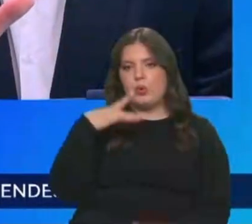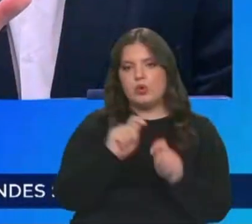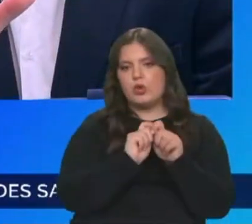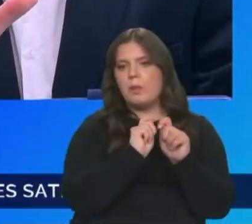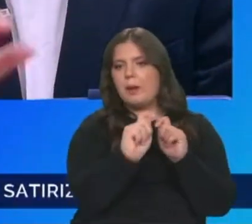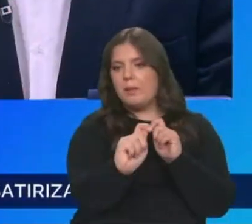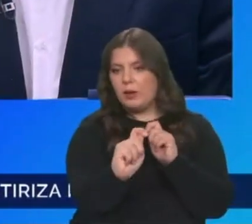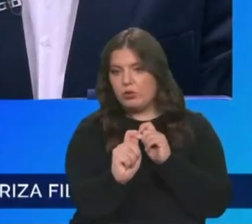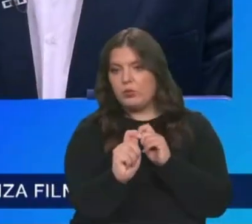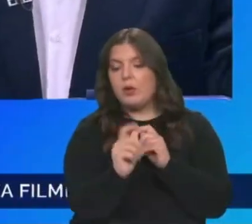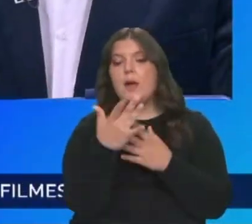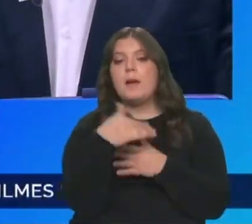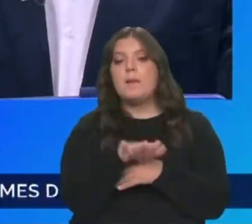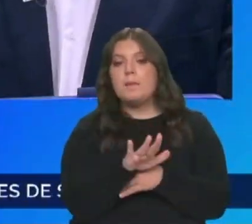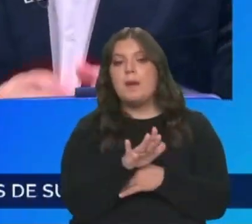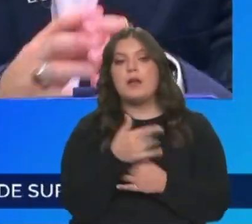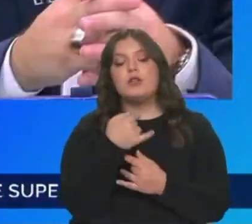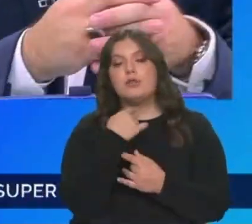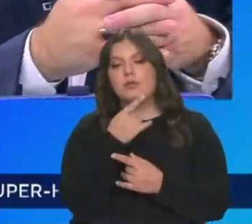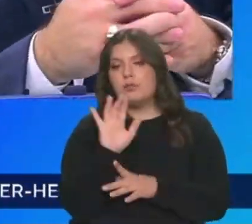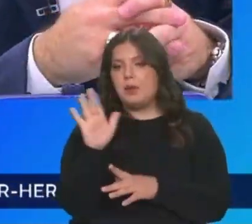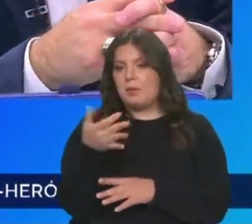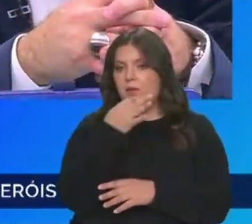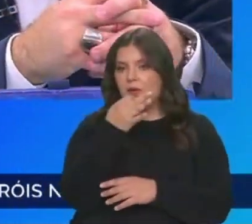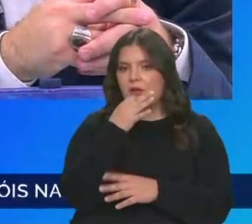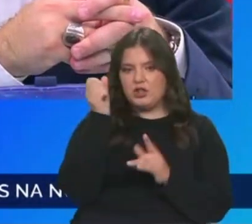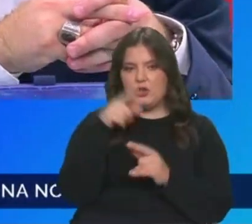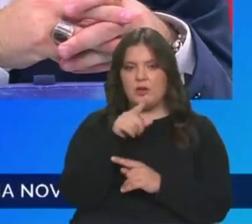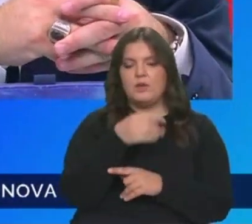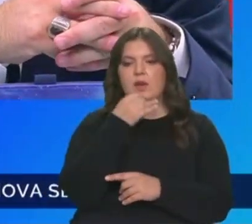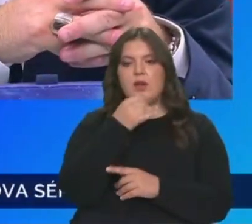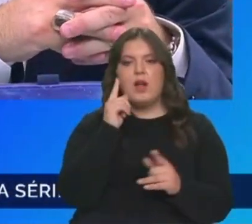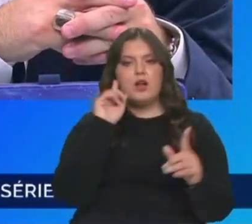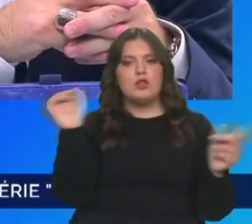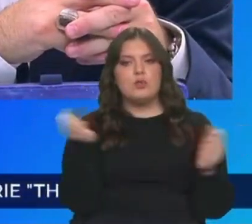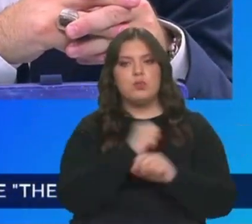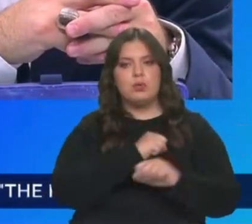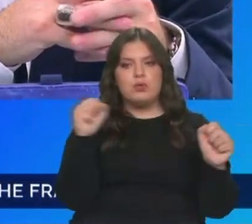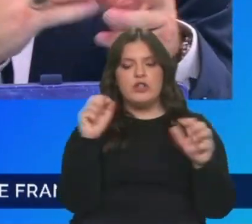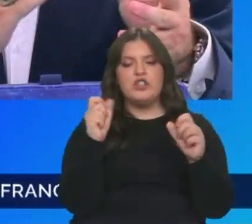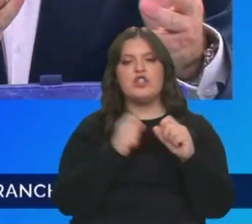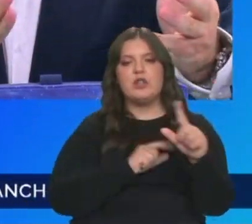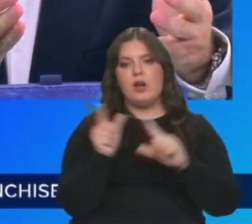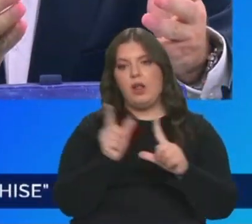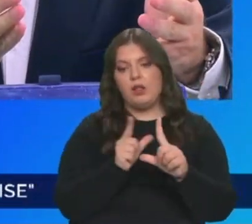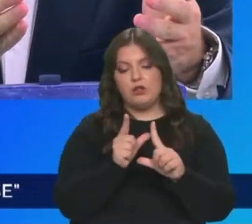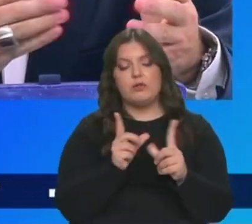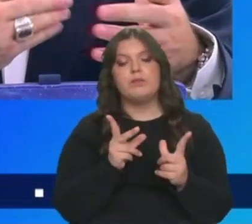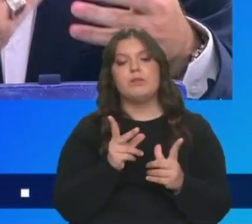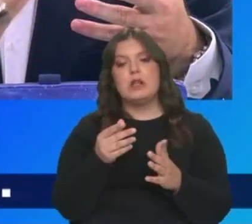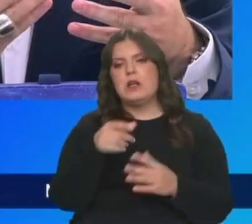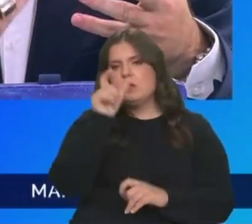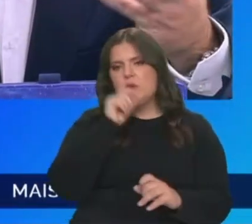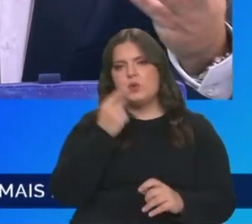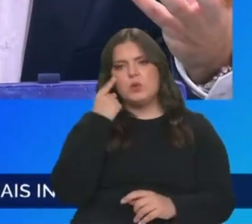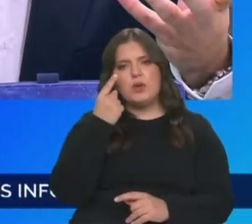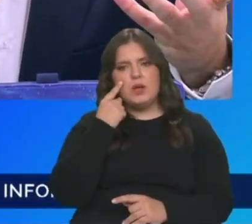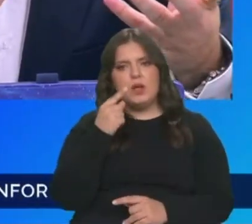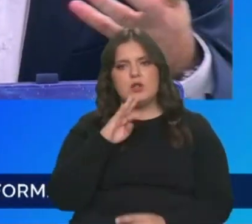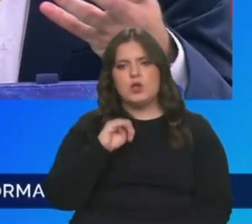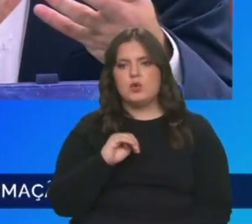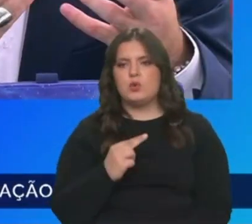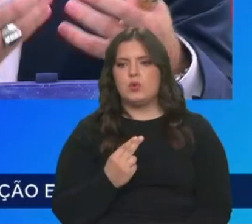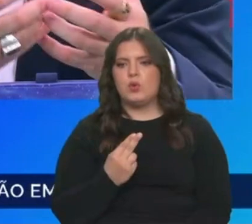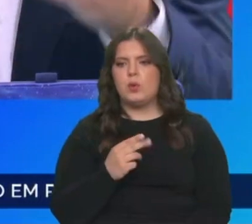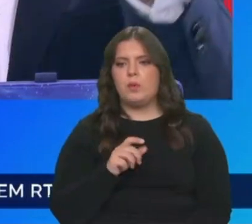comprimento. Mas já lá vamos, porque primeiro temos que, para falar desta história, temos que falar sobre explosões de estrelas. E os nossos telespectadores já conhecem o termo